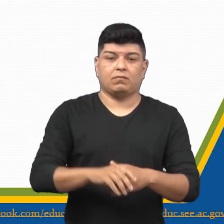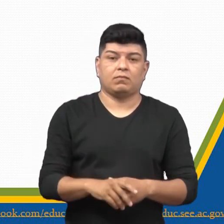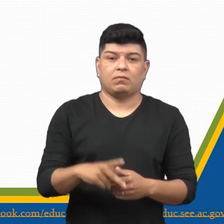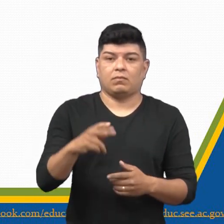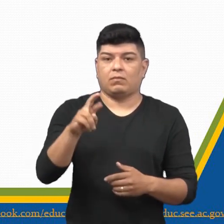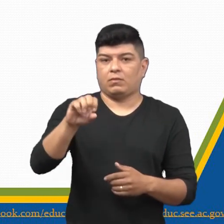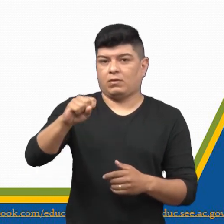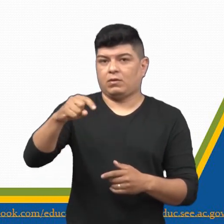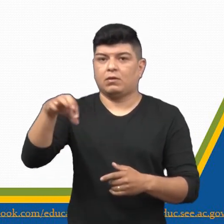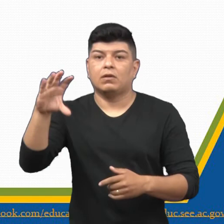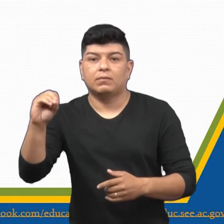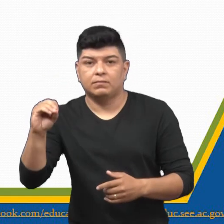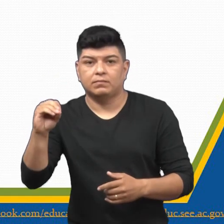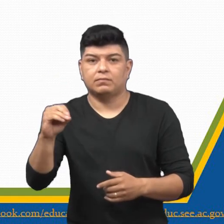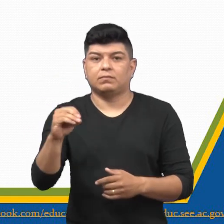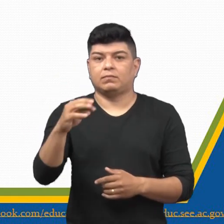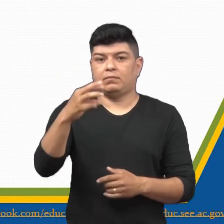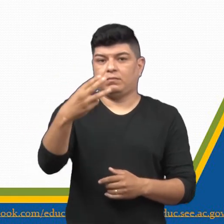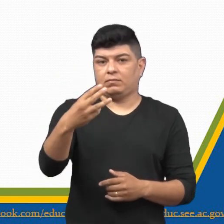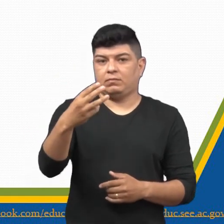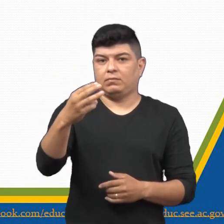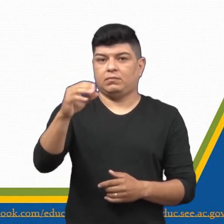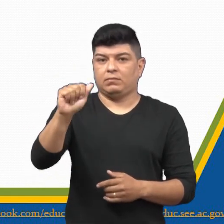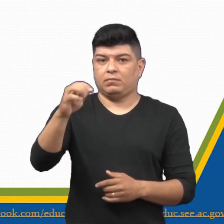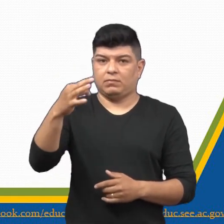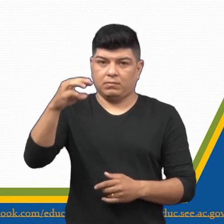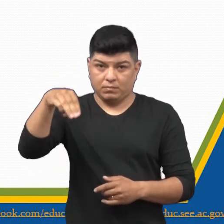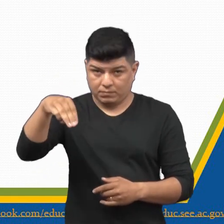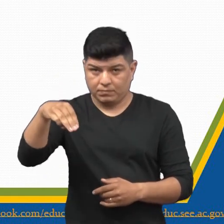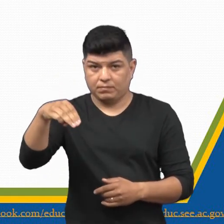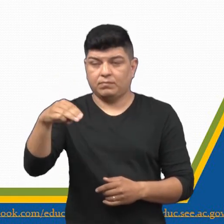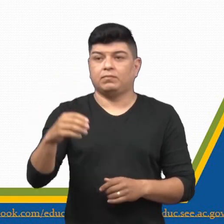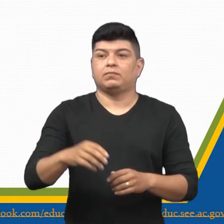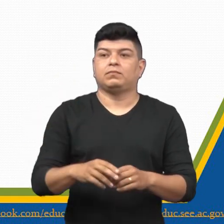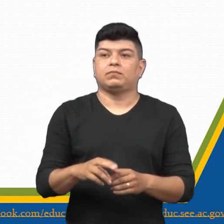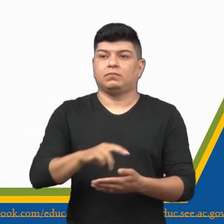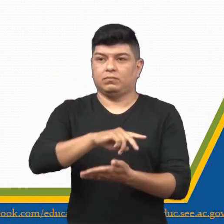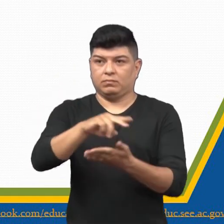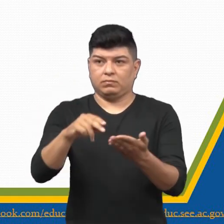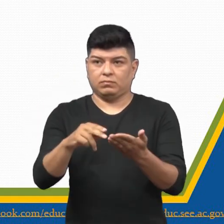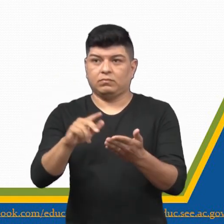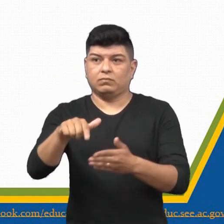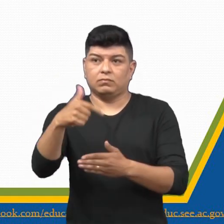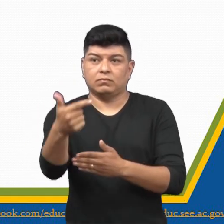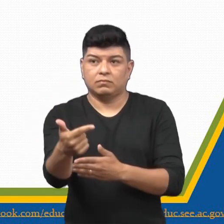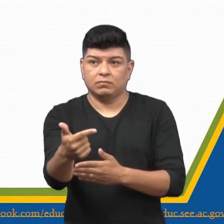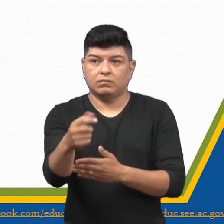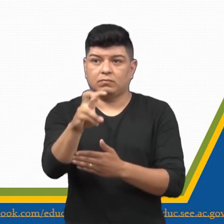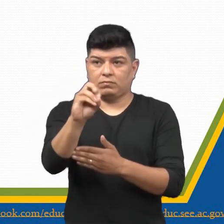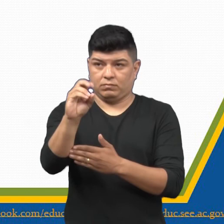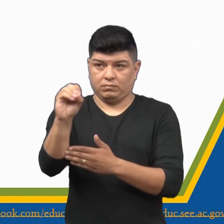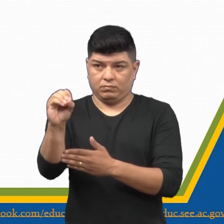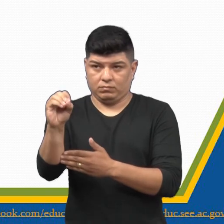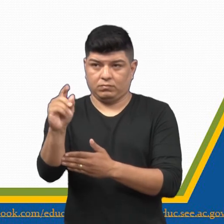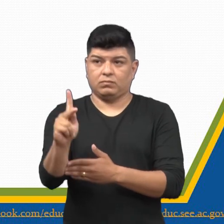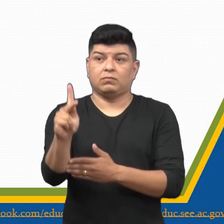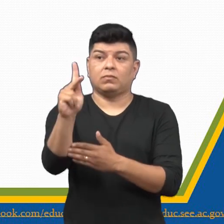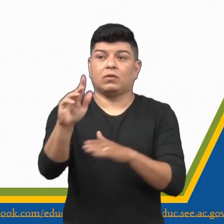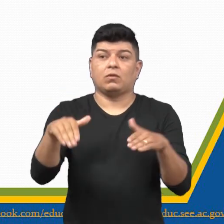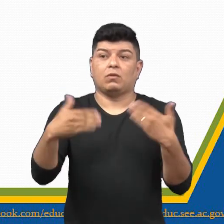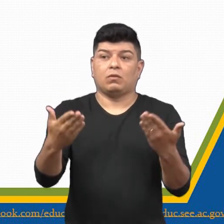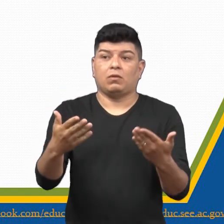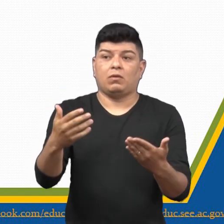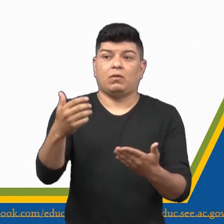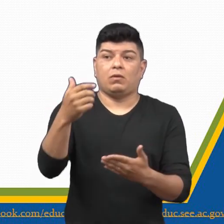1, 3 atms. Temperatura 2, 227 graus Celsius, passa para Kelvin, dá 500 Kelvin. Qual é a minha